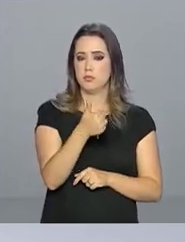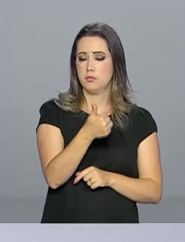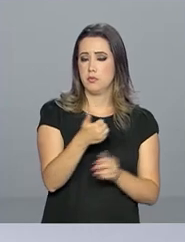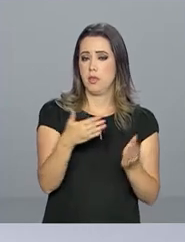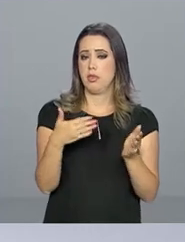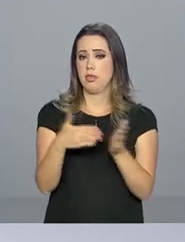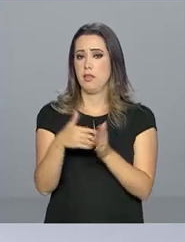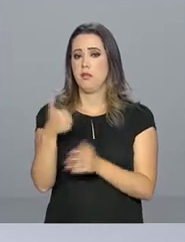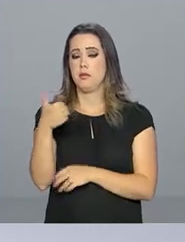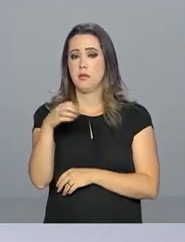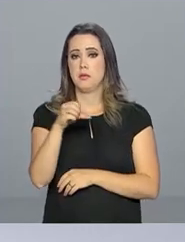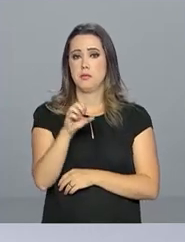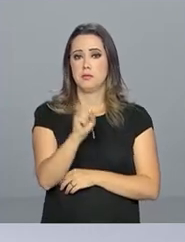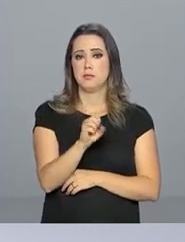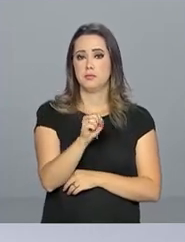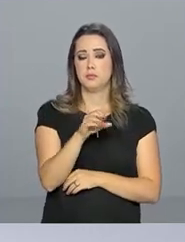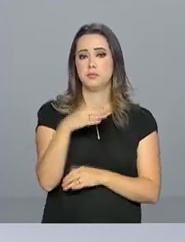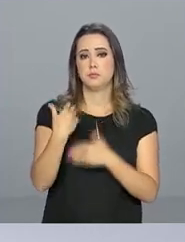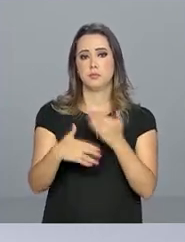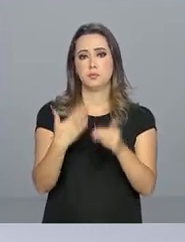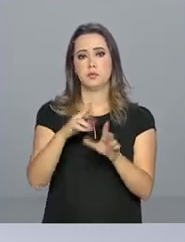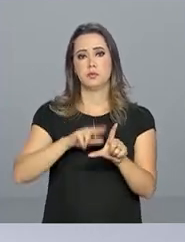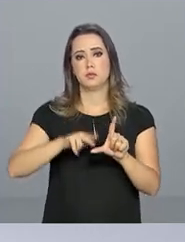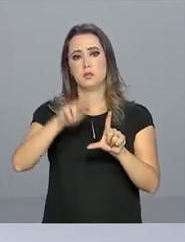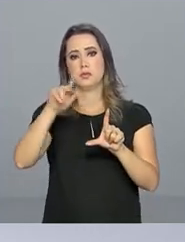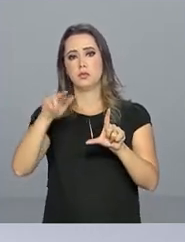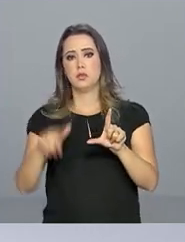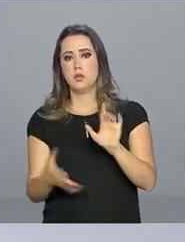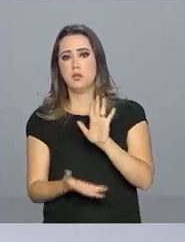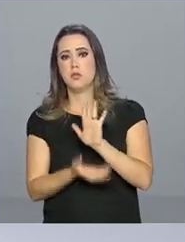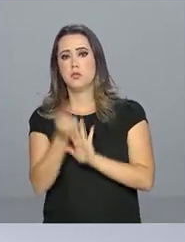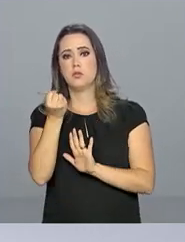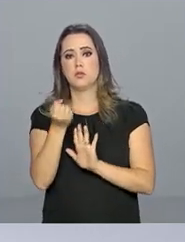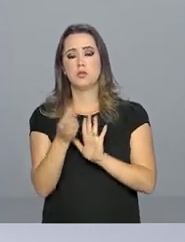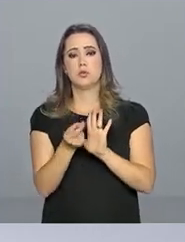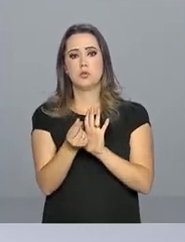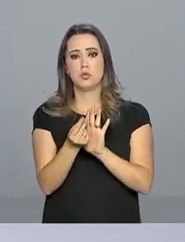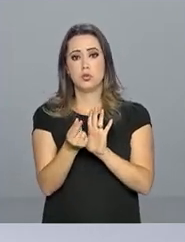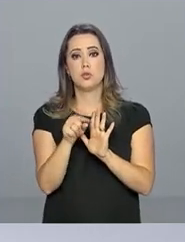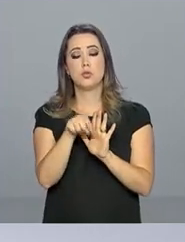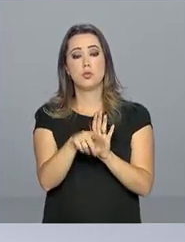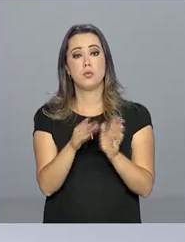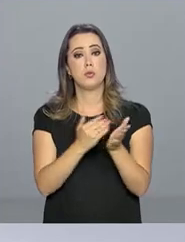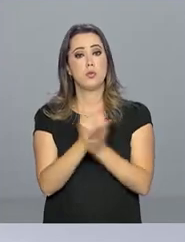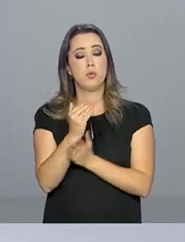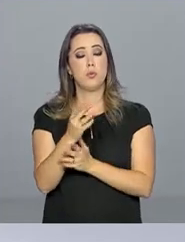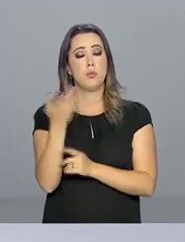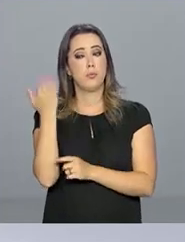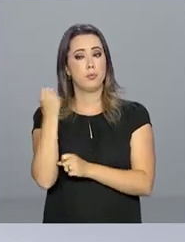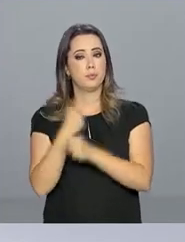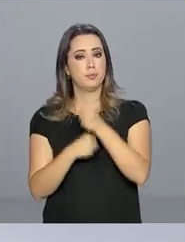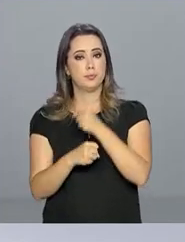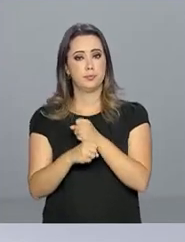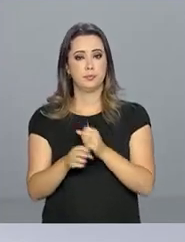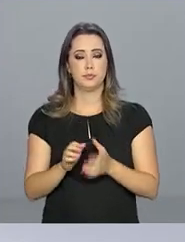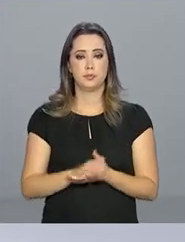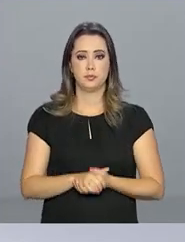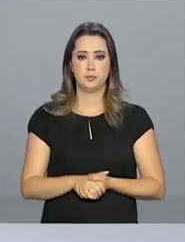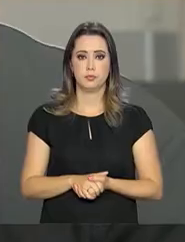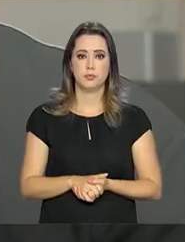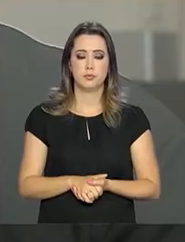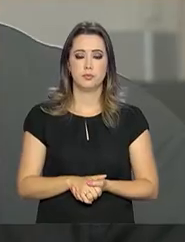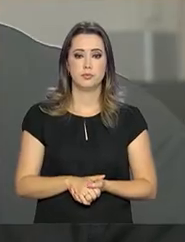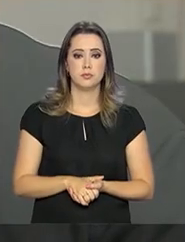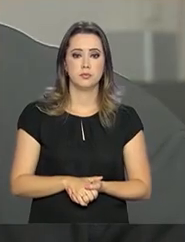1988 o processo de flexibilização dos ativos dessas contas inativas começou no ano passado